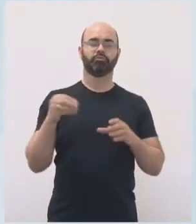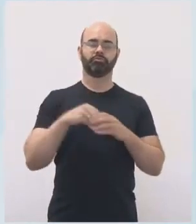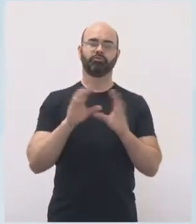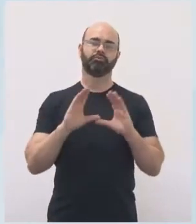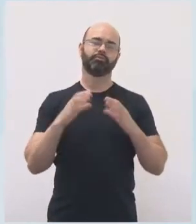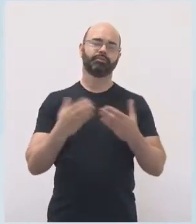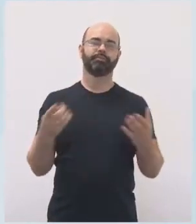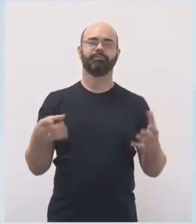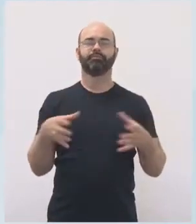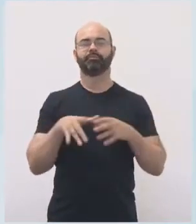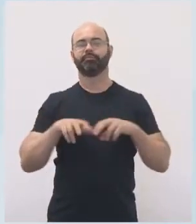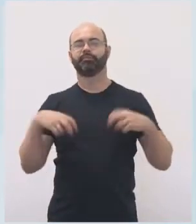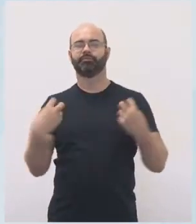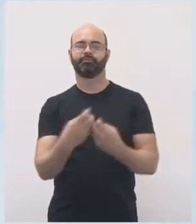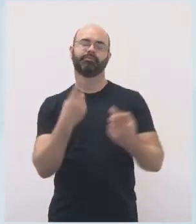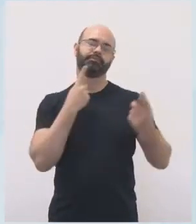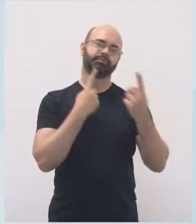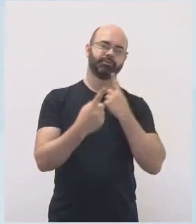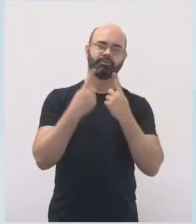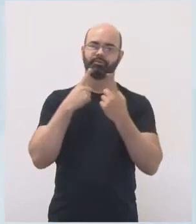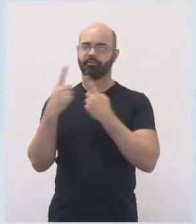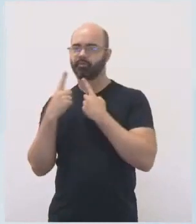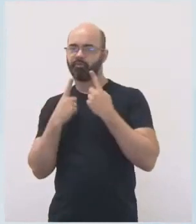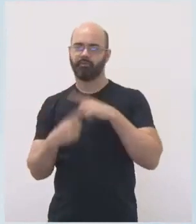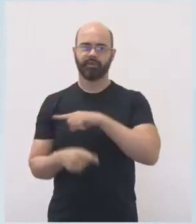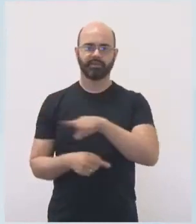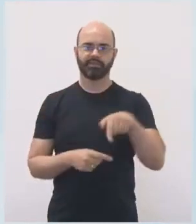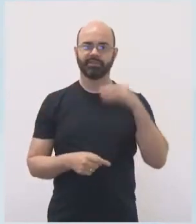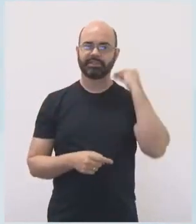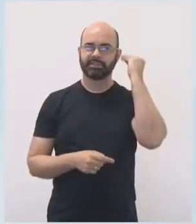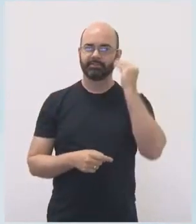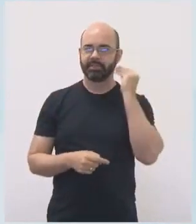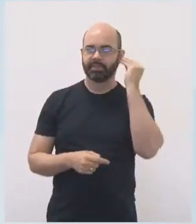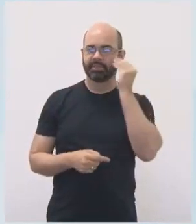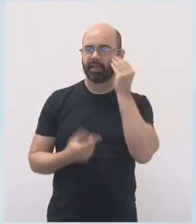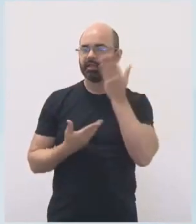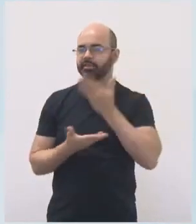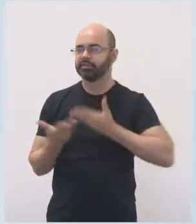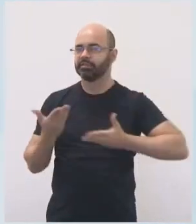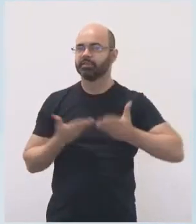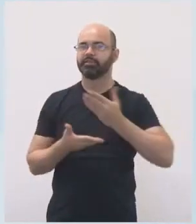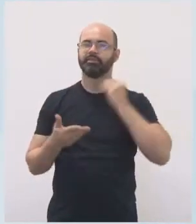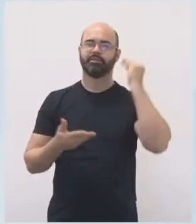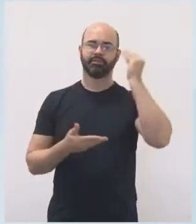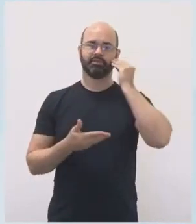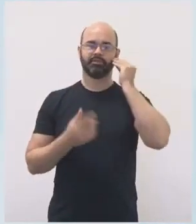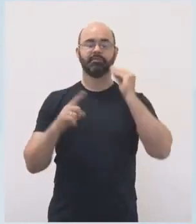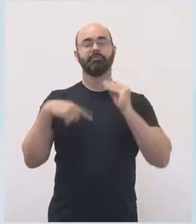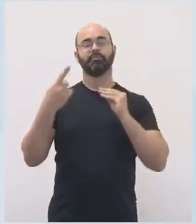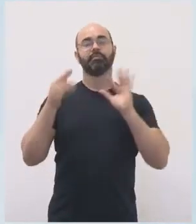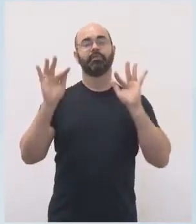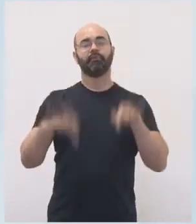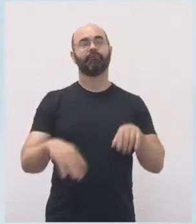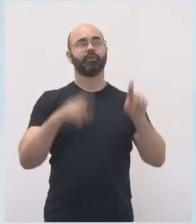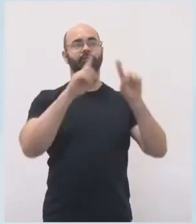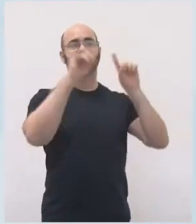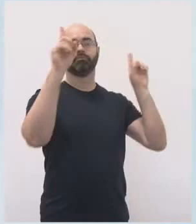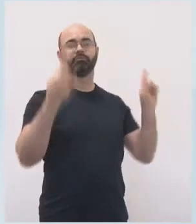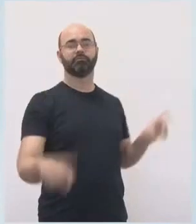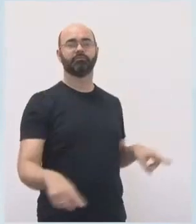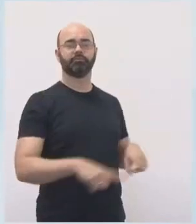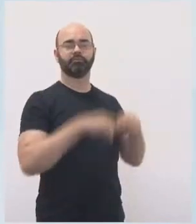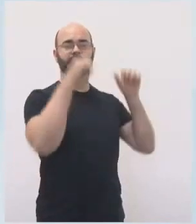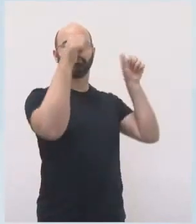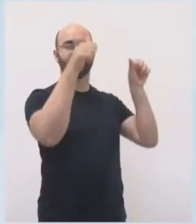de conversa, compartilhamento de experiências, e no final a criação de um painel com essas impressões, com